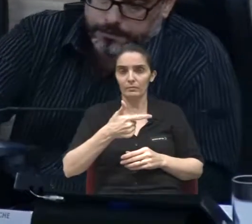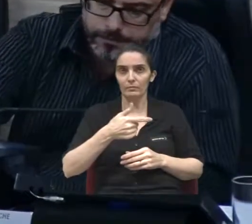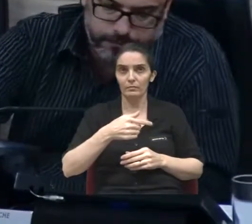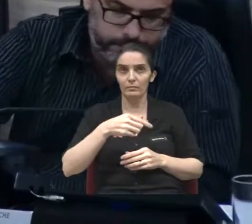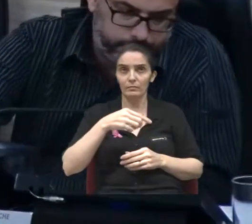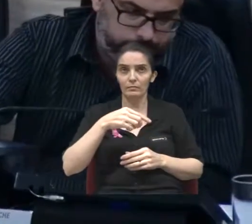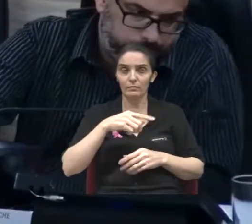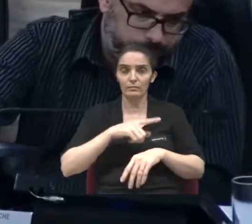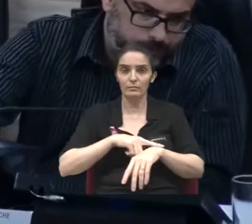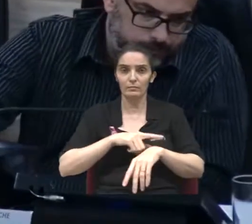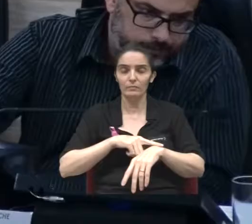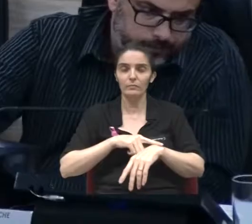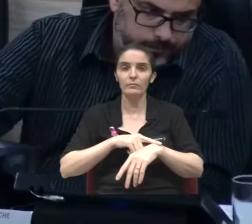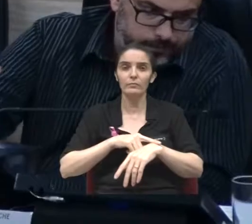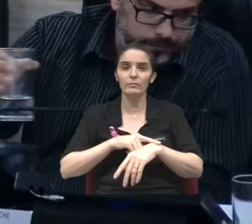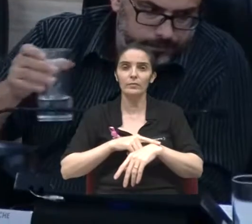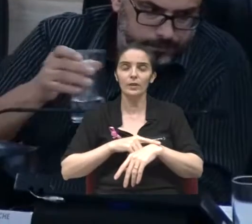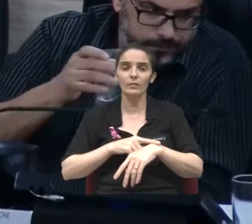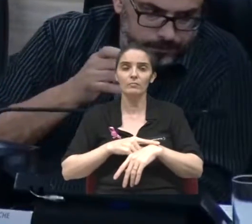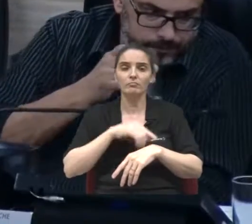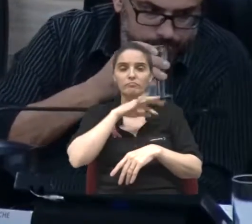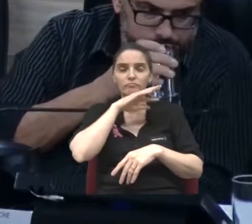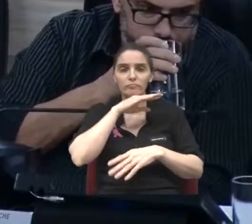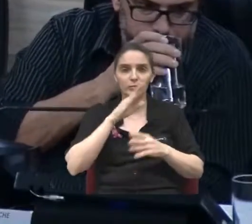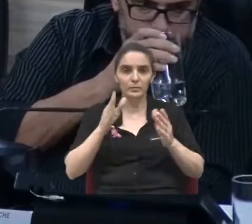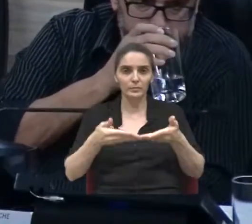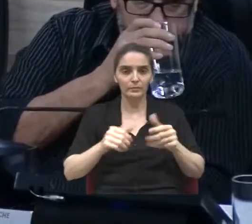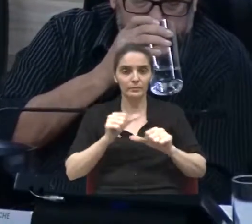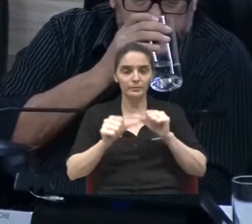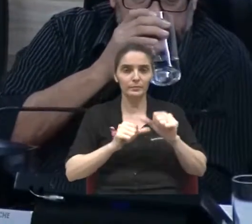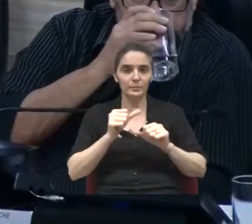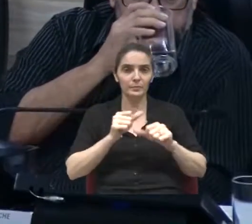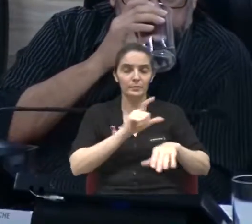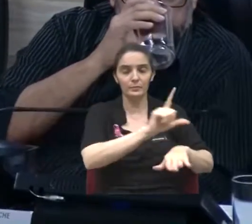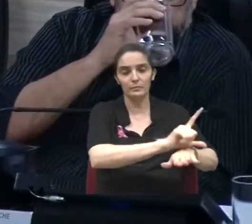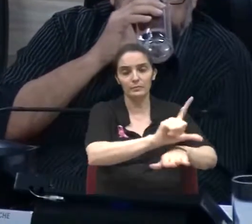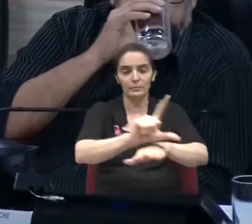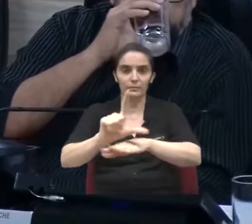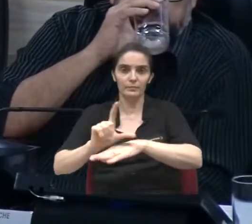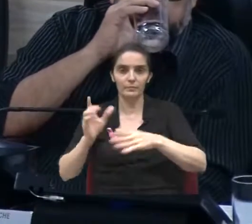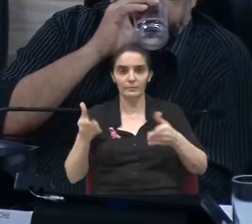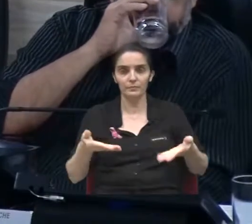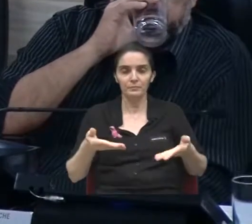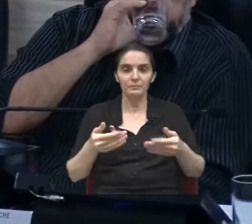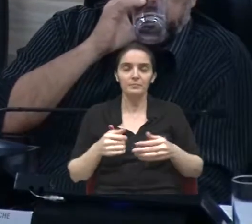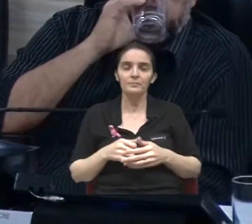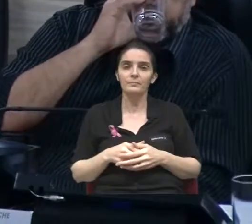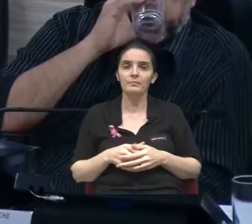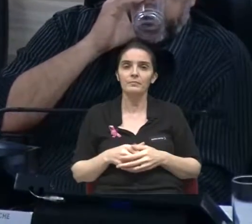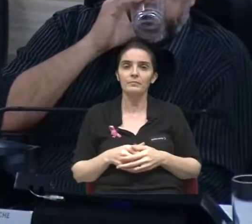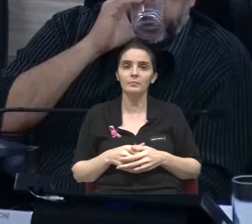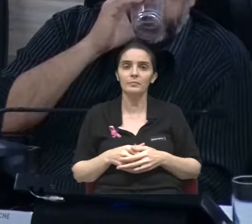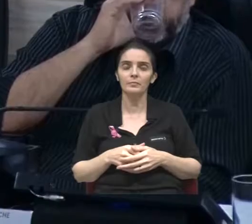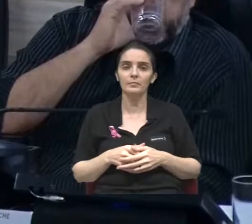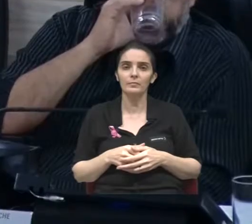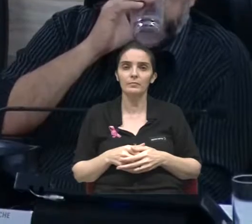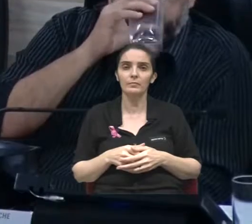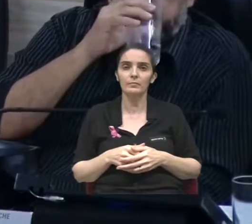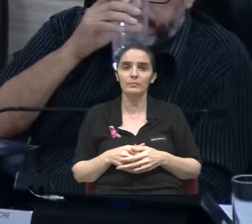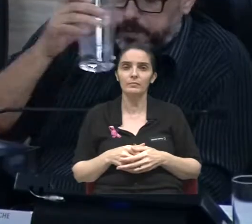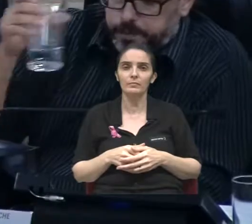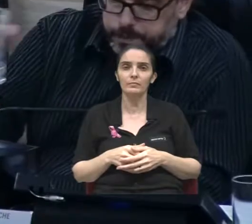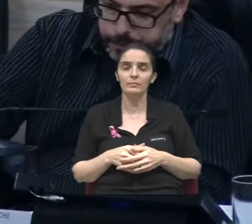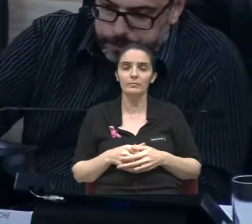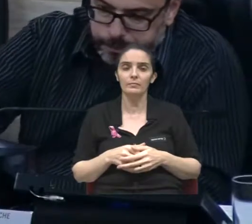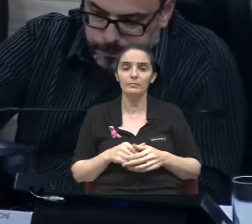atrasada para a cidade de Limeira, nós fizemos a lei do comércio, e no momento que nós fizemos aquela lei do comércio, nós mudamos o